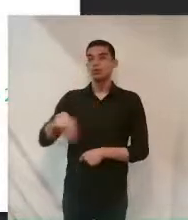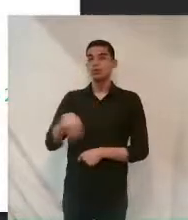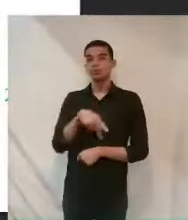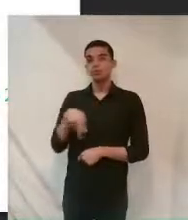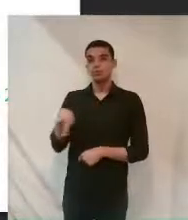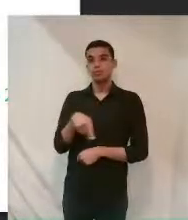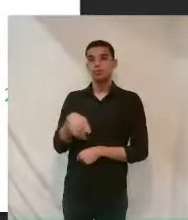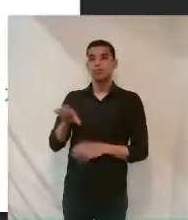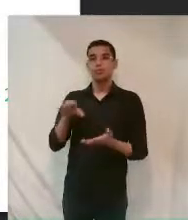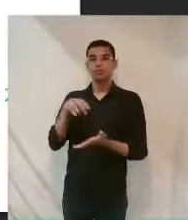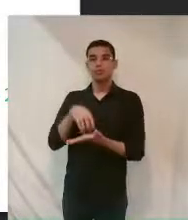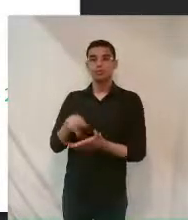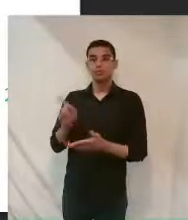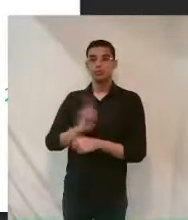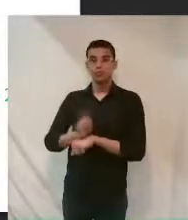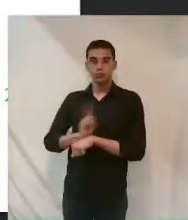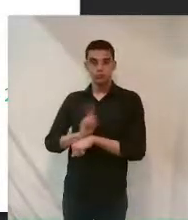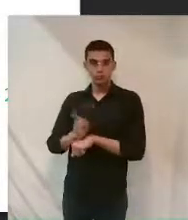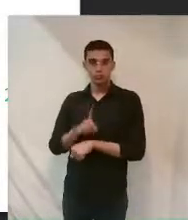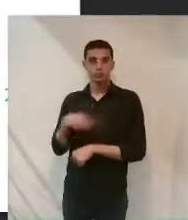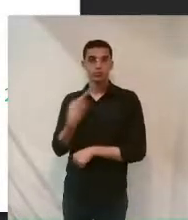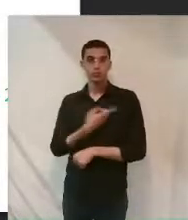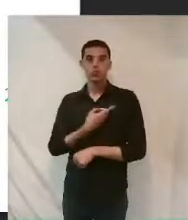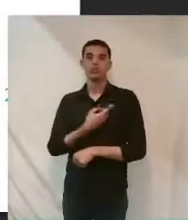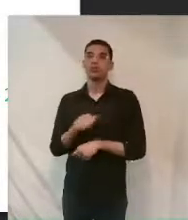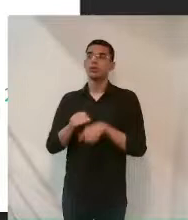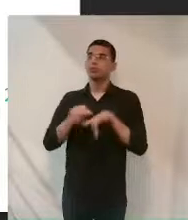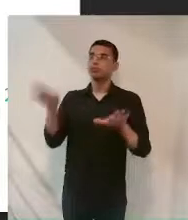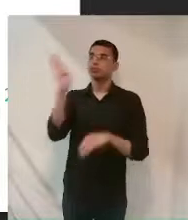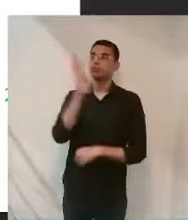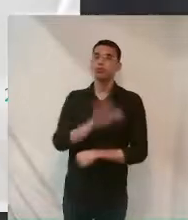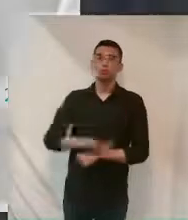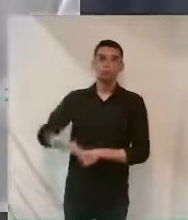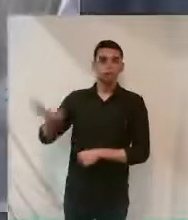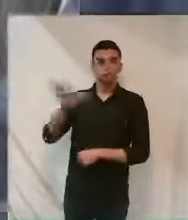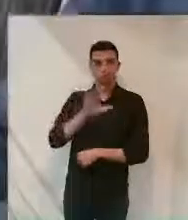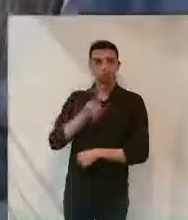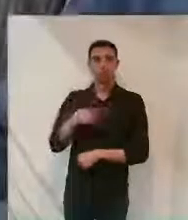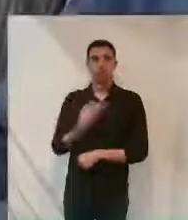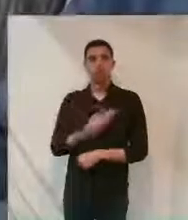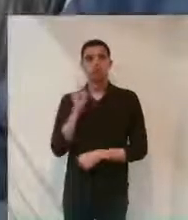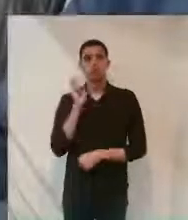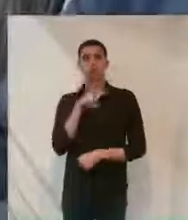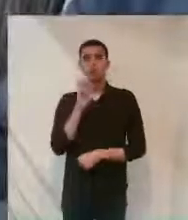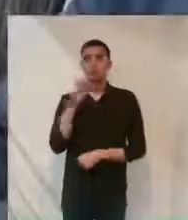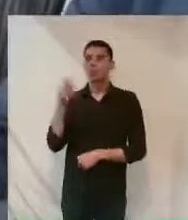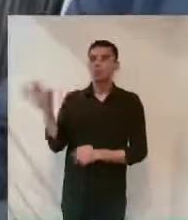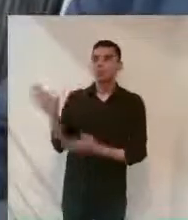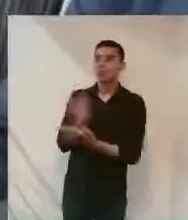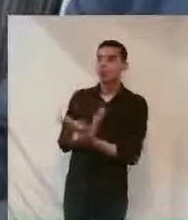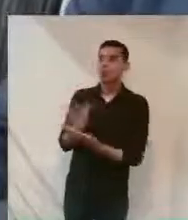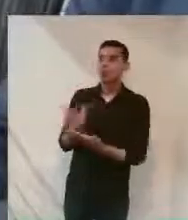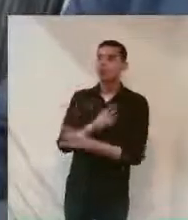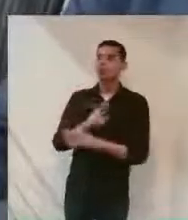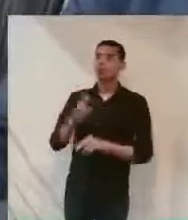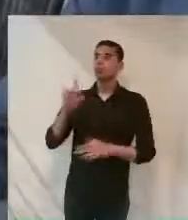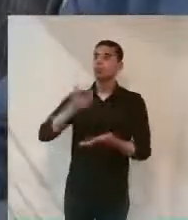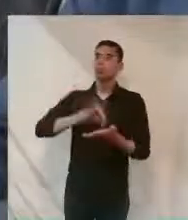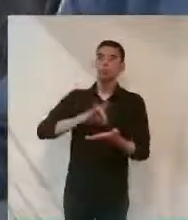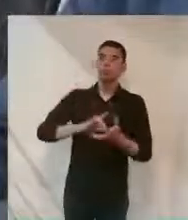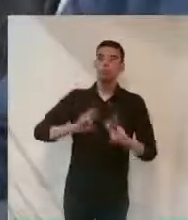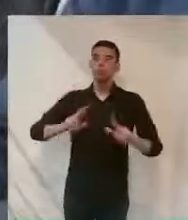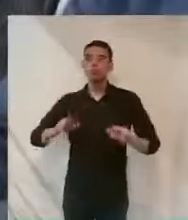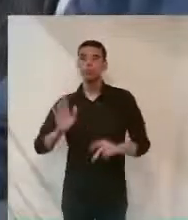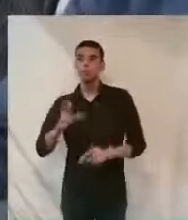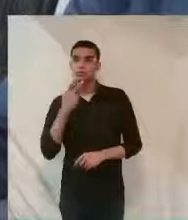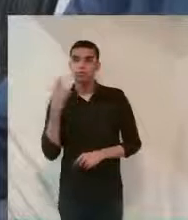uma entidade gestora, e a gente roda o Brasil inteiro. Tá? A gente vê realidades totalmente diferentes, já foi comentado aqui,